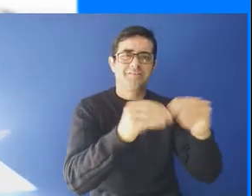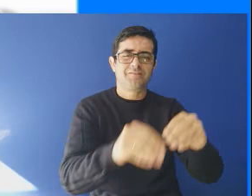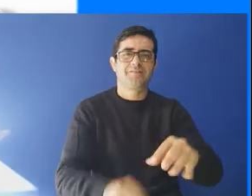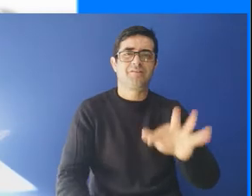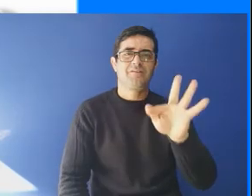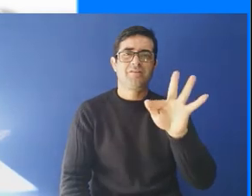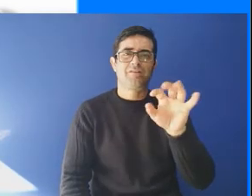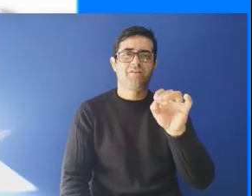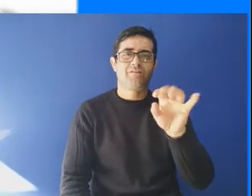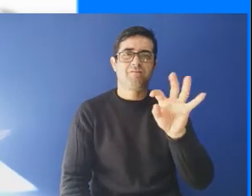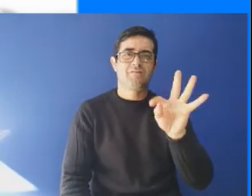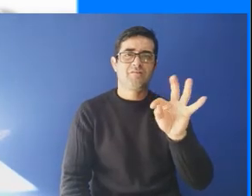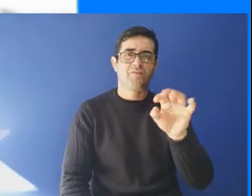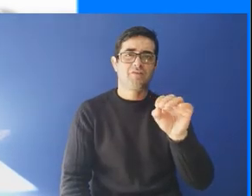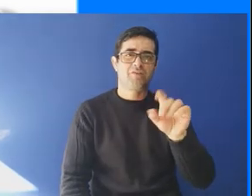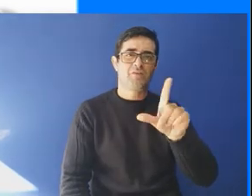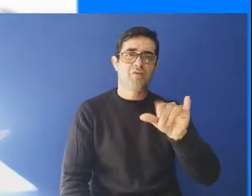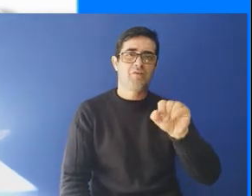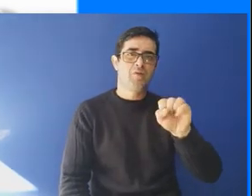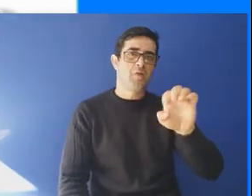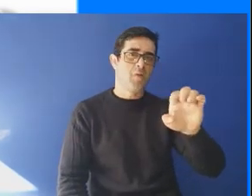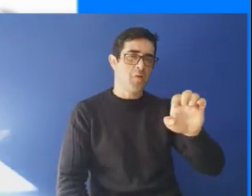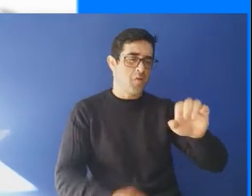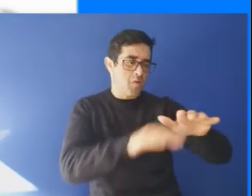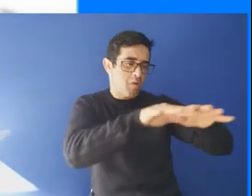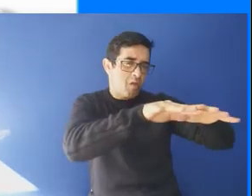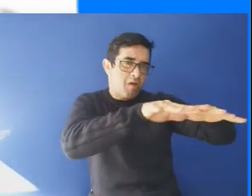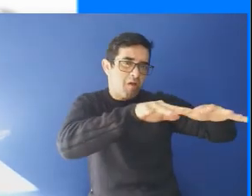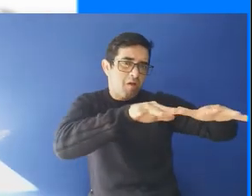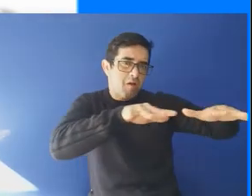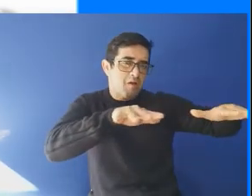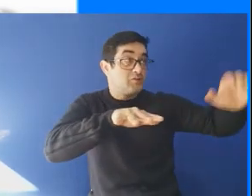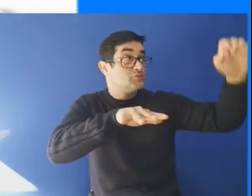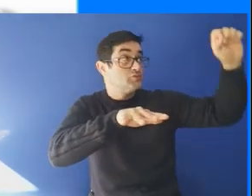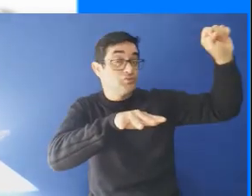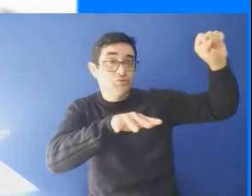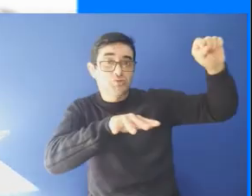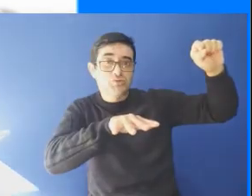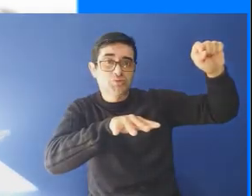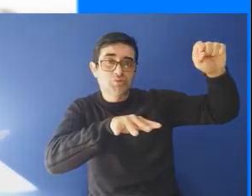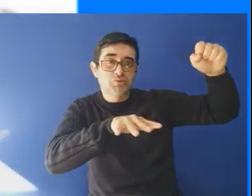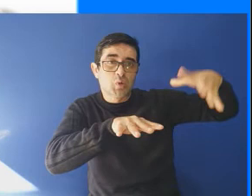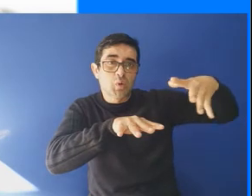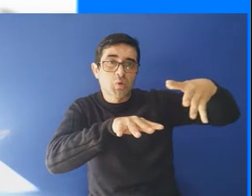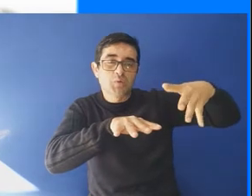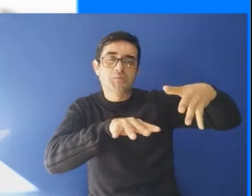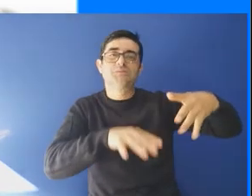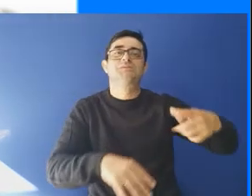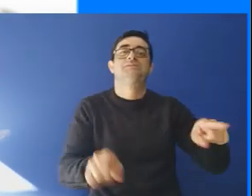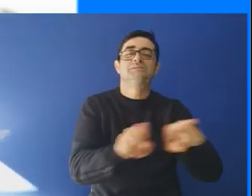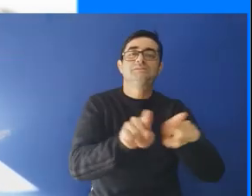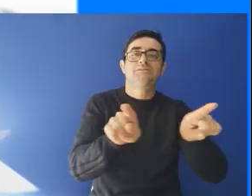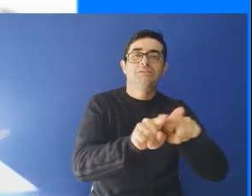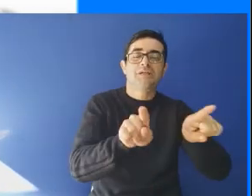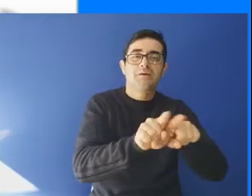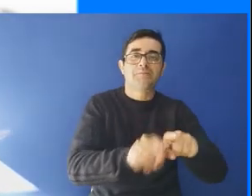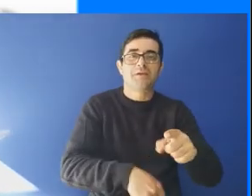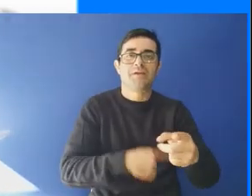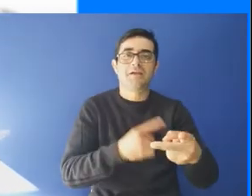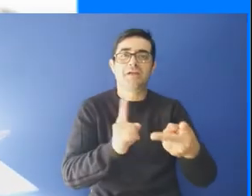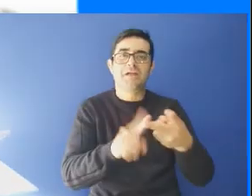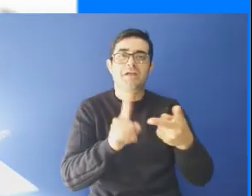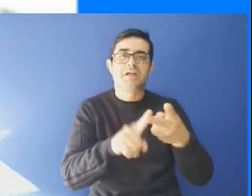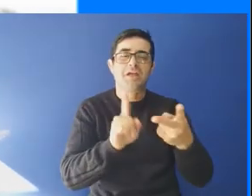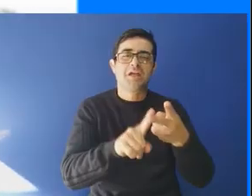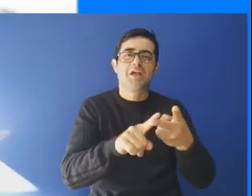degradá-los completamente. Então a gente pode observar a fotólise, que acontece nas áreas mais superficiais do solo por ação da luz. Nós